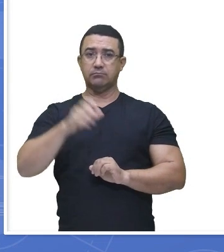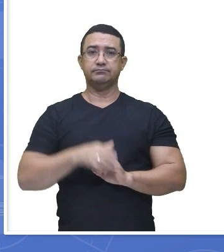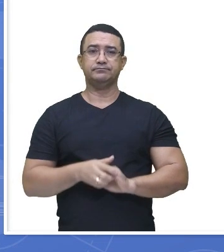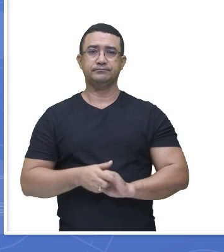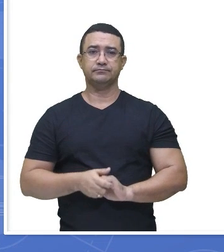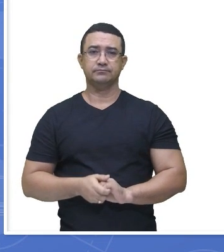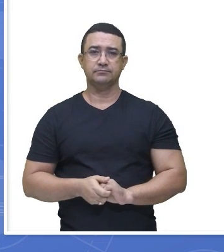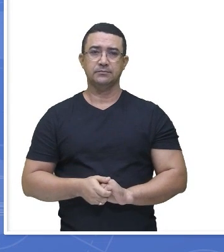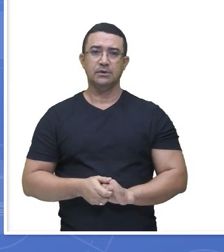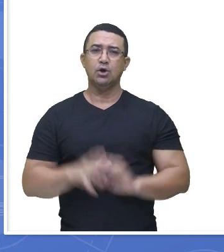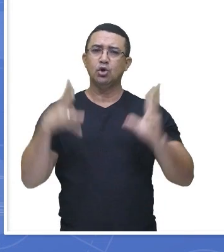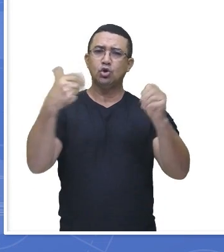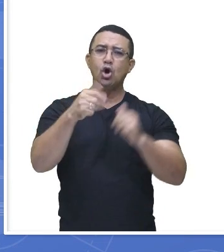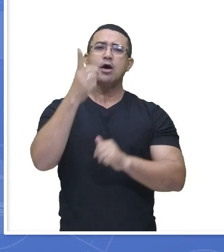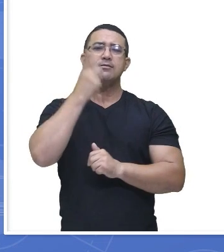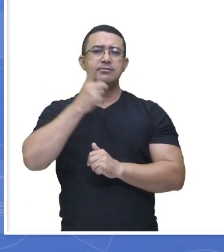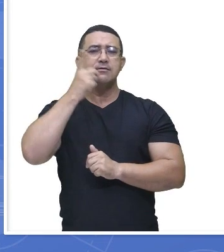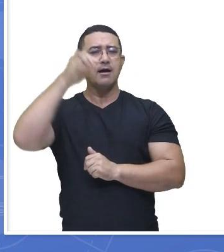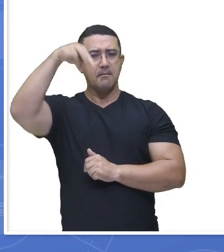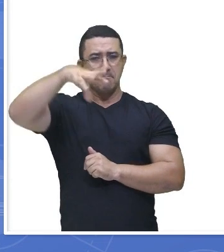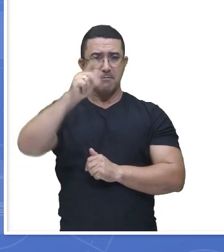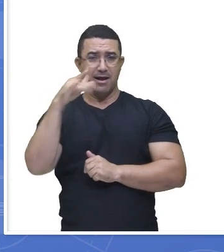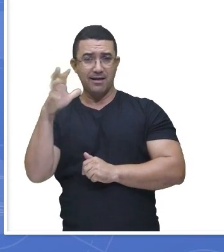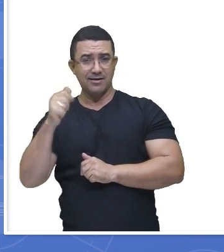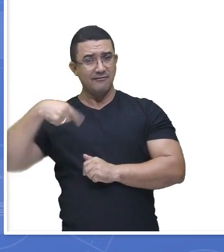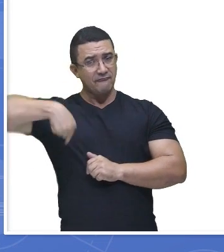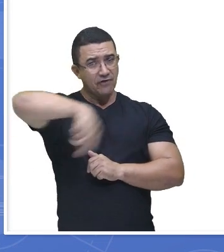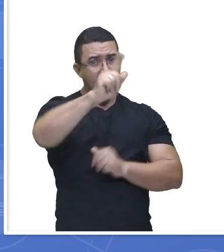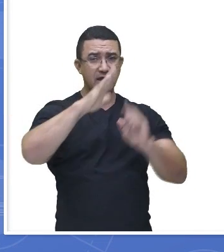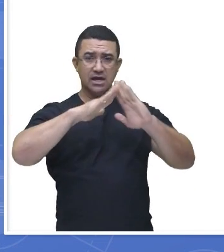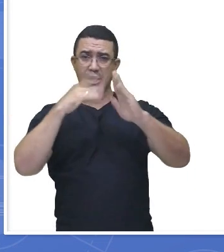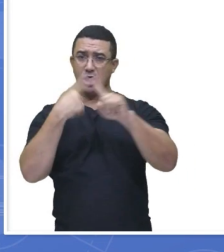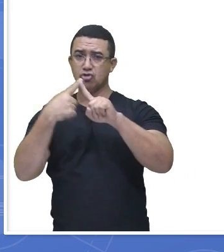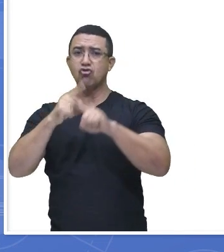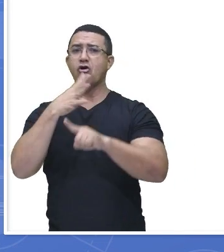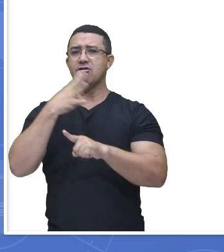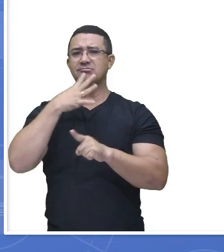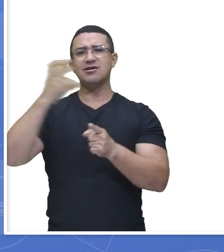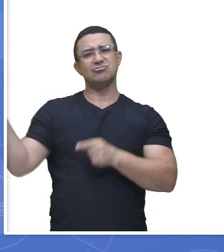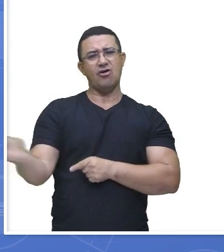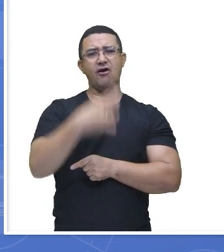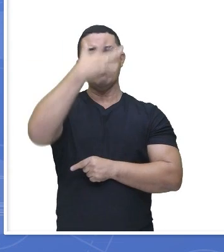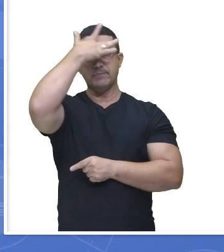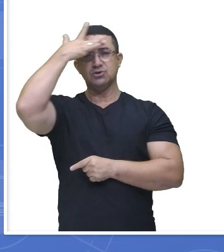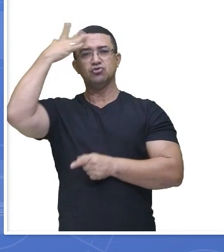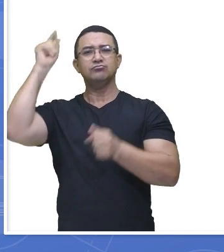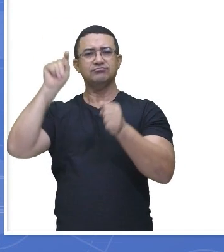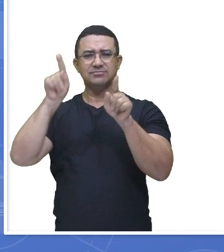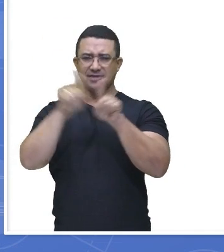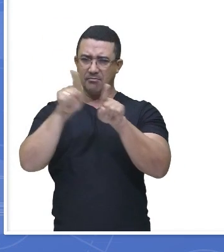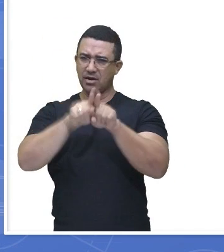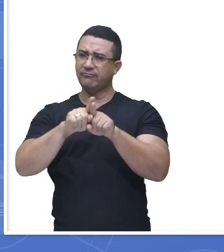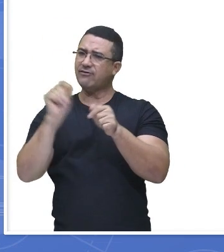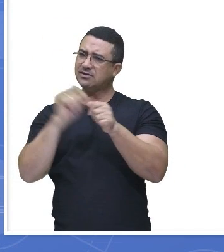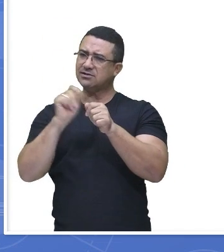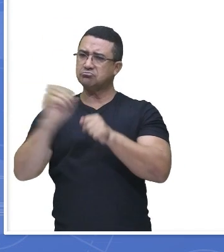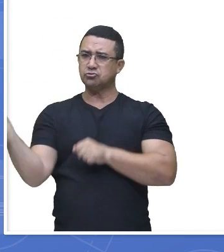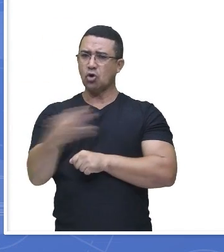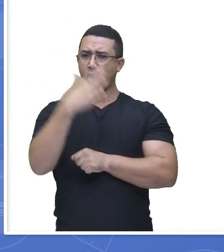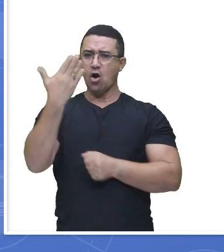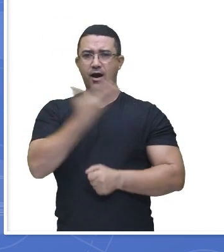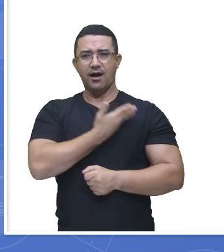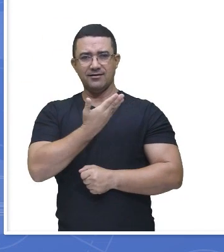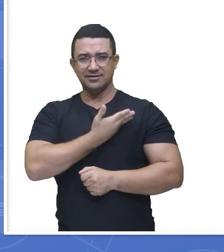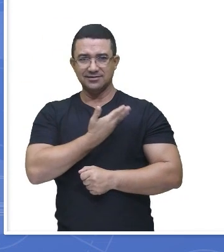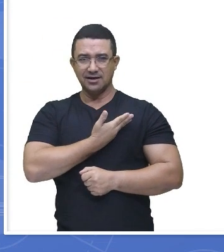isso? Todos os dias Maria ia à igreja e conhecia novas pessoas e fazia novas amistades. Olha a